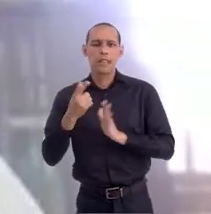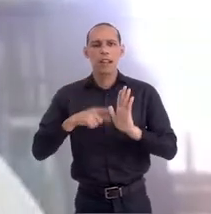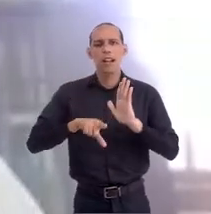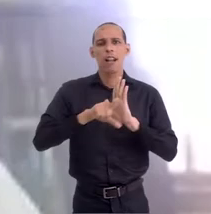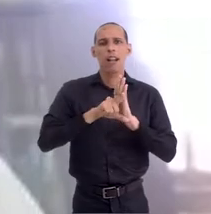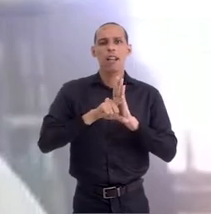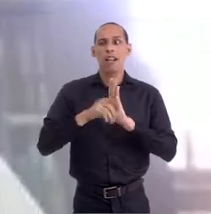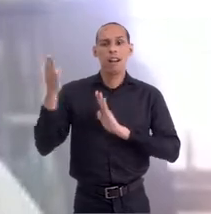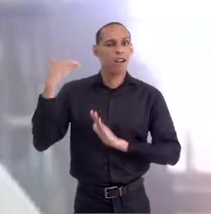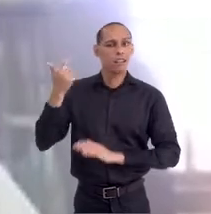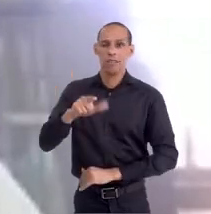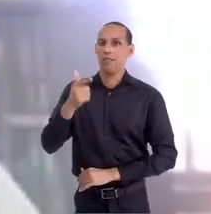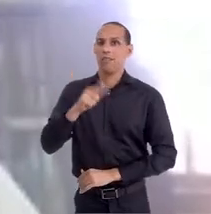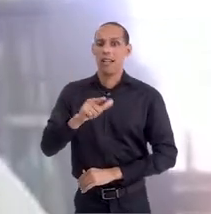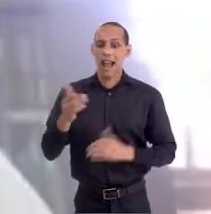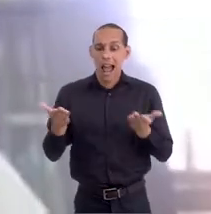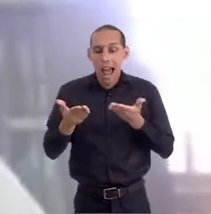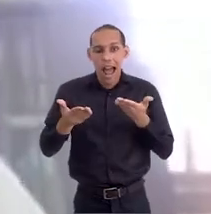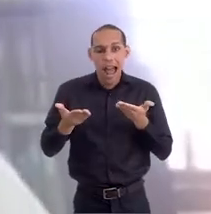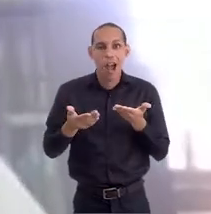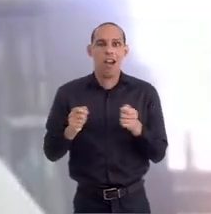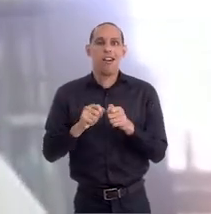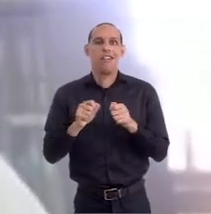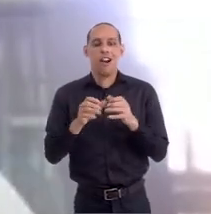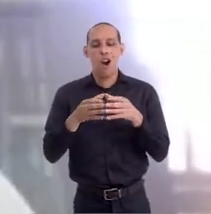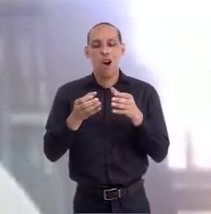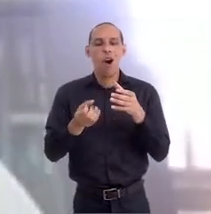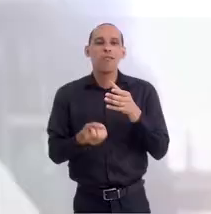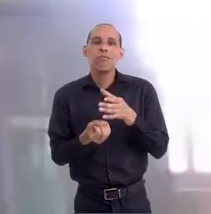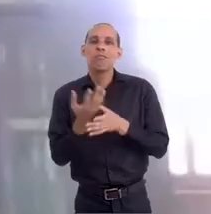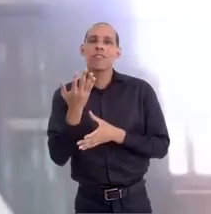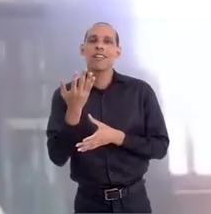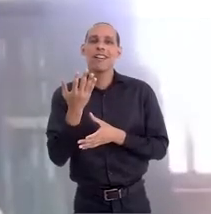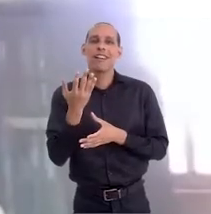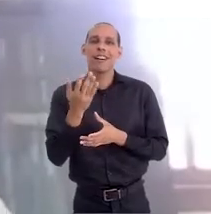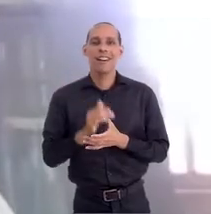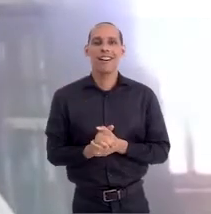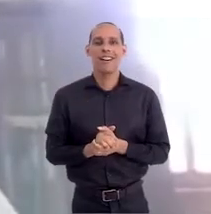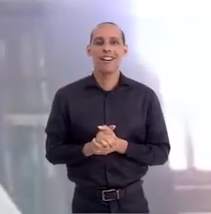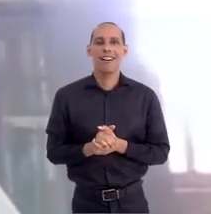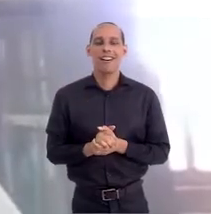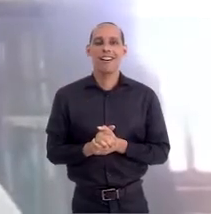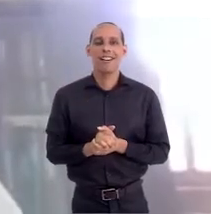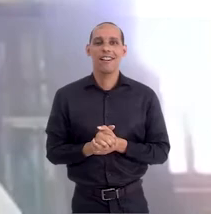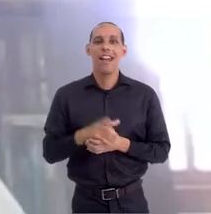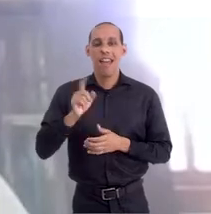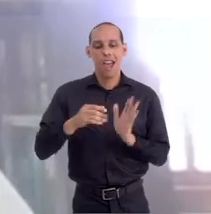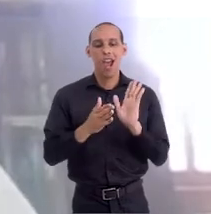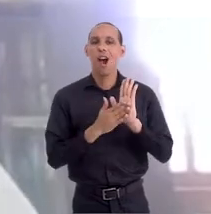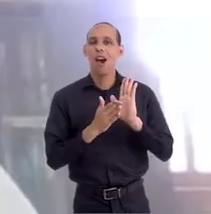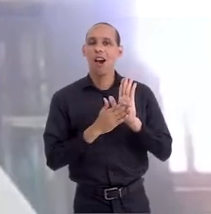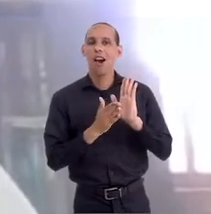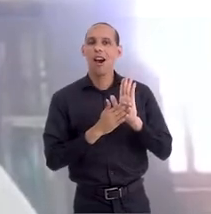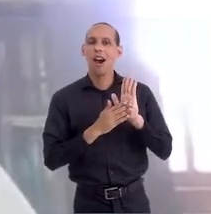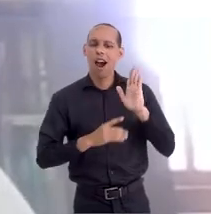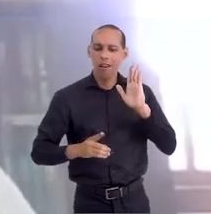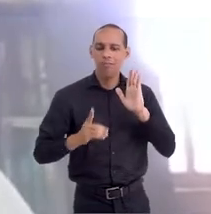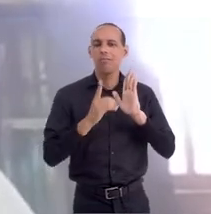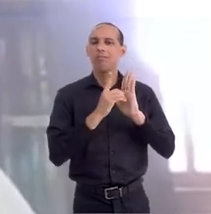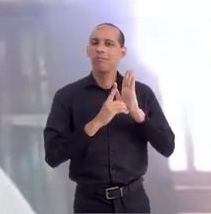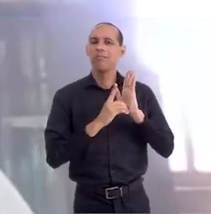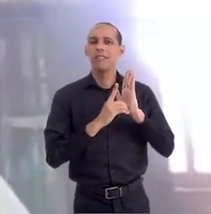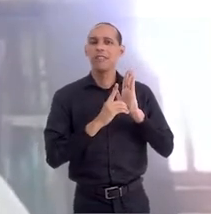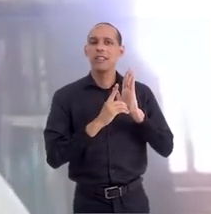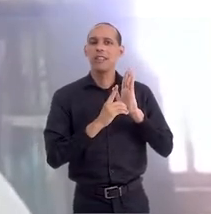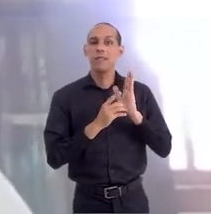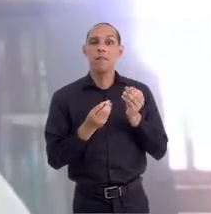da lei, ela não tinha sido criada. Foi feita agora pelo Fórum. O Fórum elaborou uma proposta de decreto